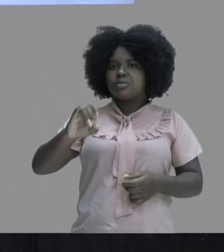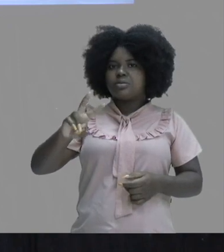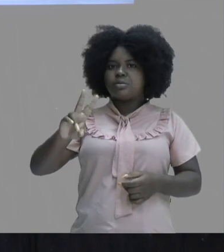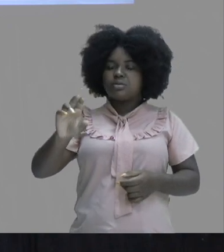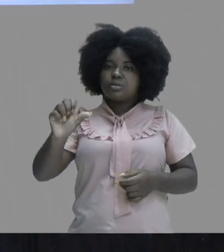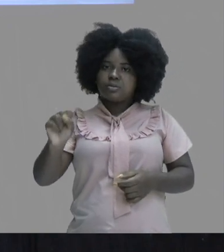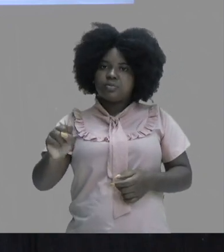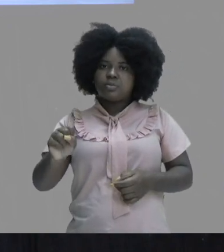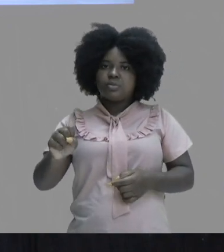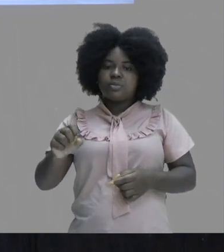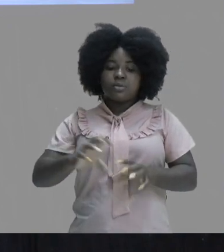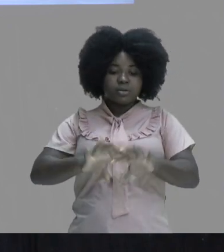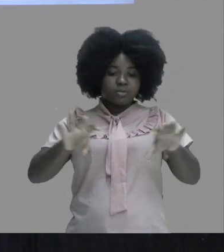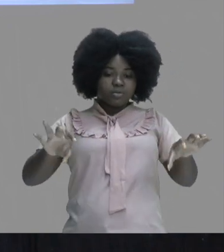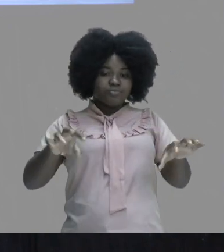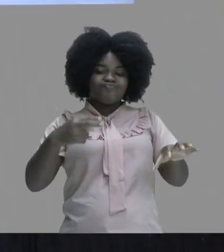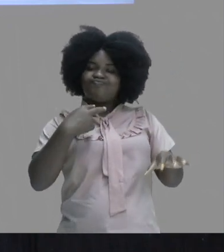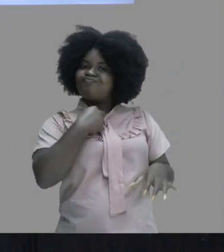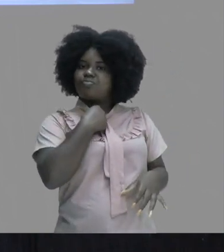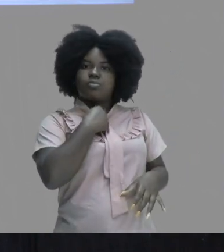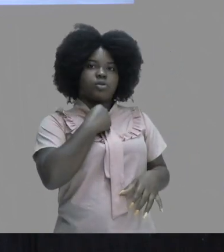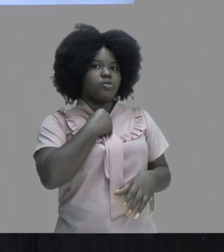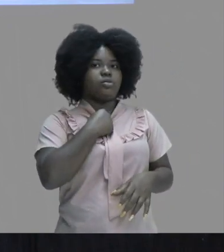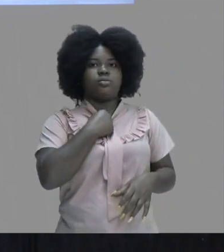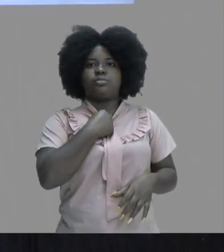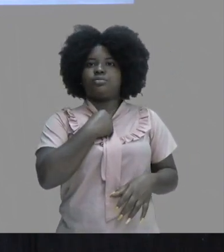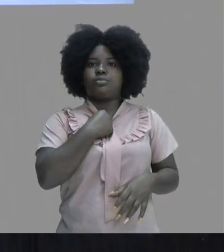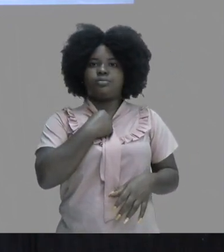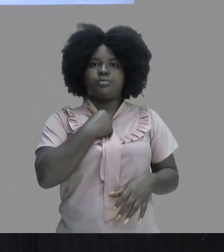para ser aplicado somente um direito e excluir